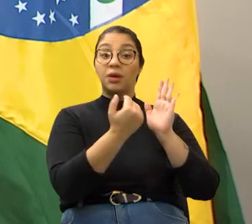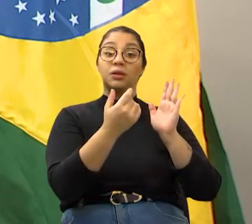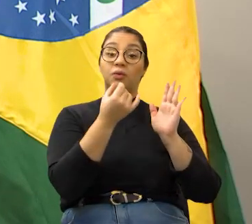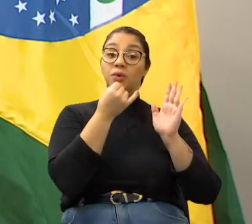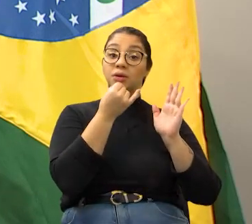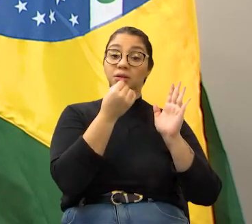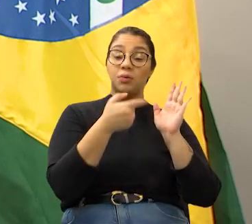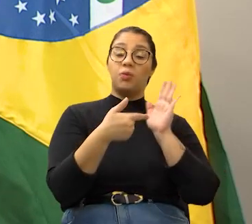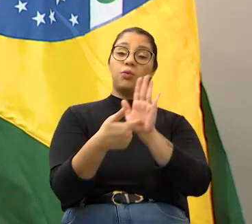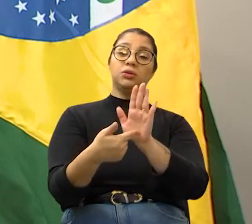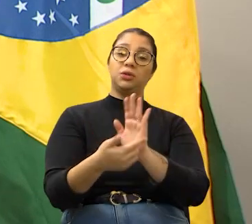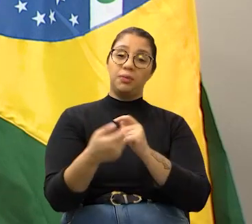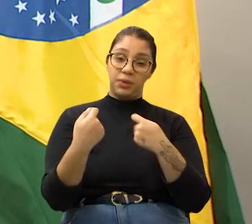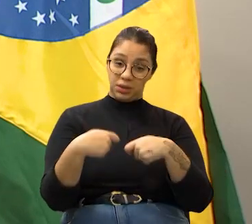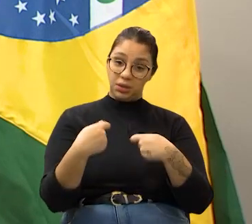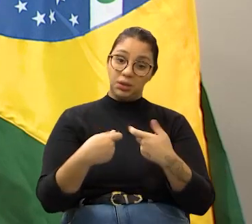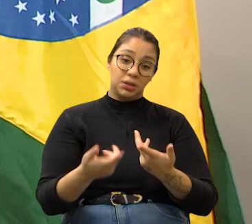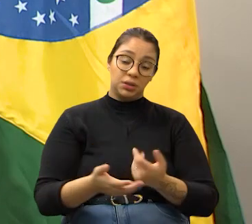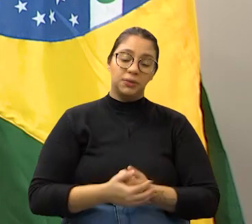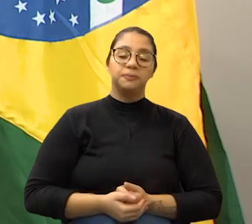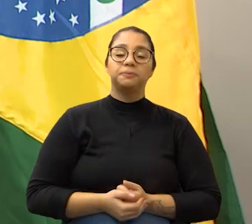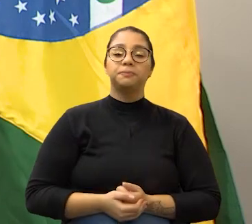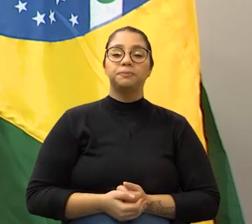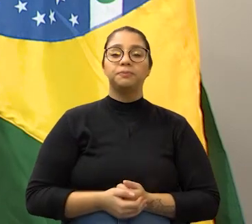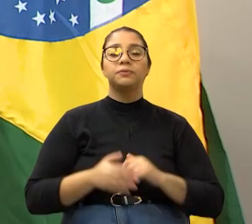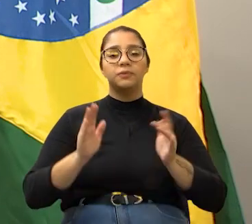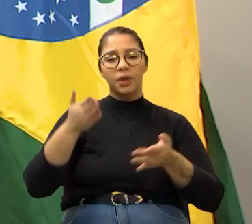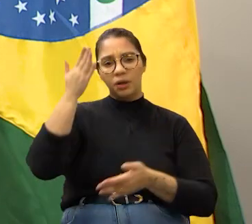nós devemos dar o exemplo, né? Ou seja,